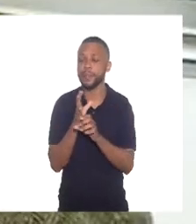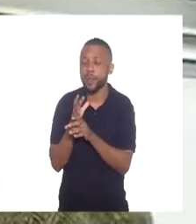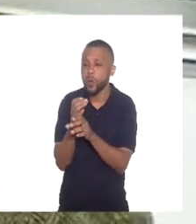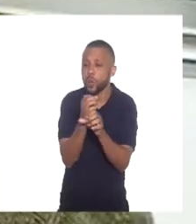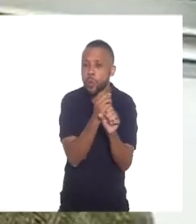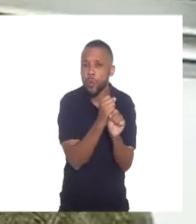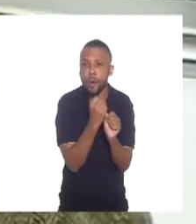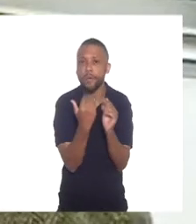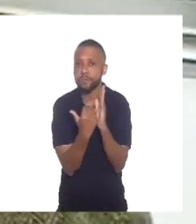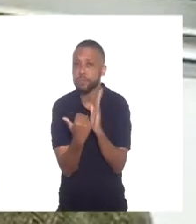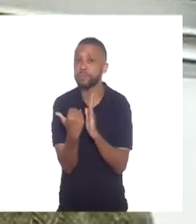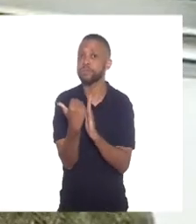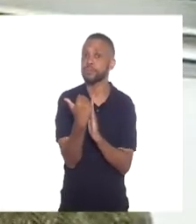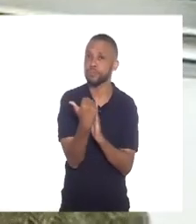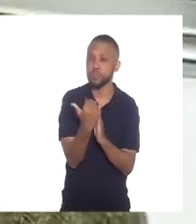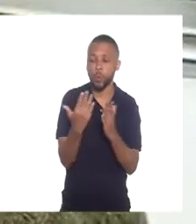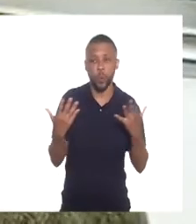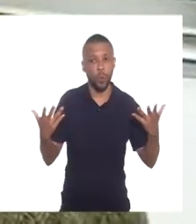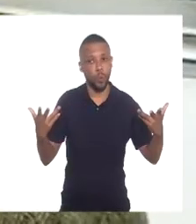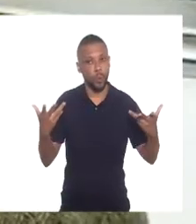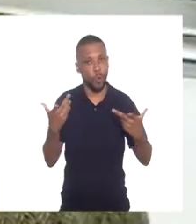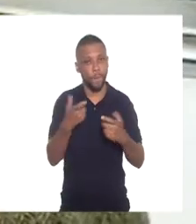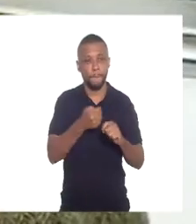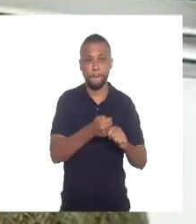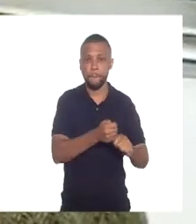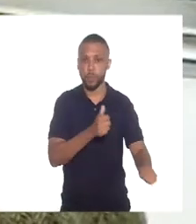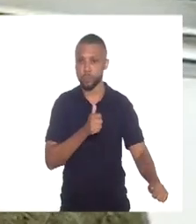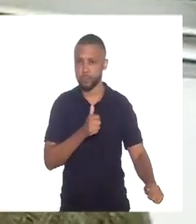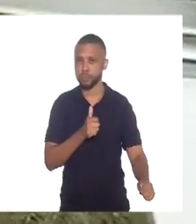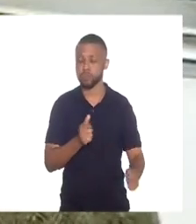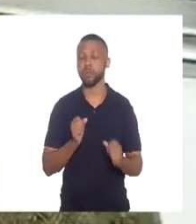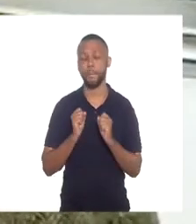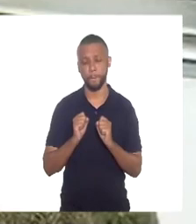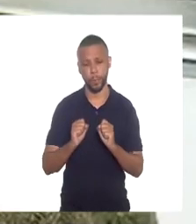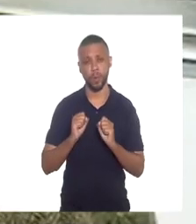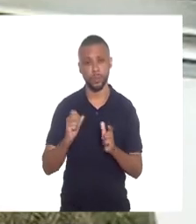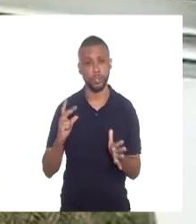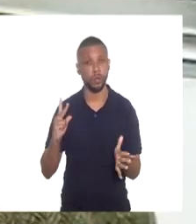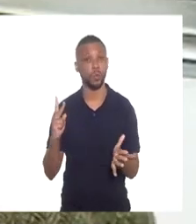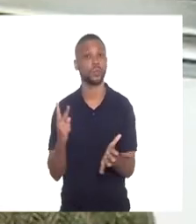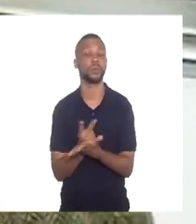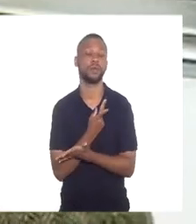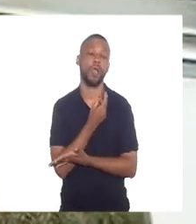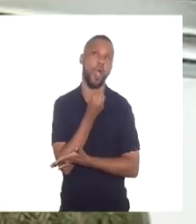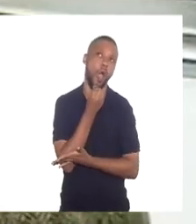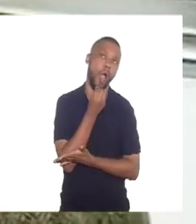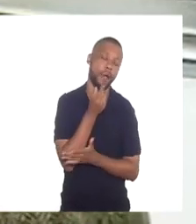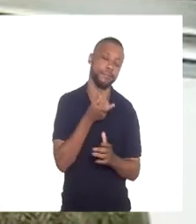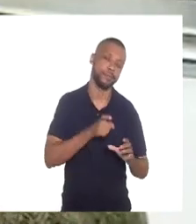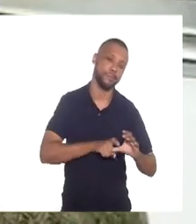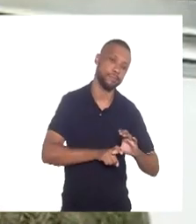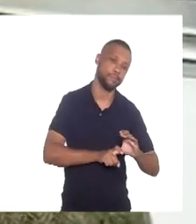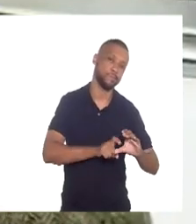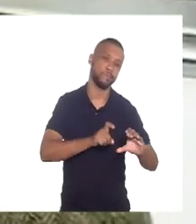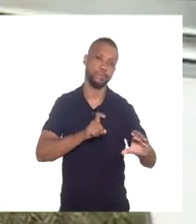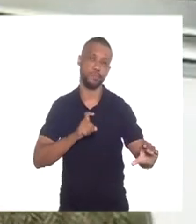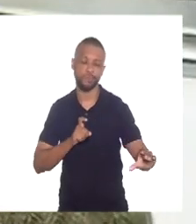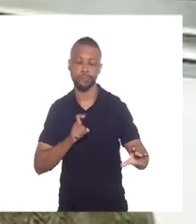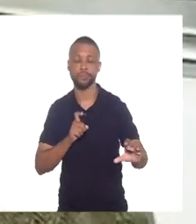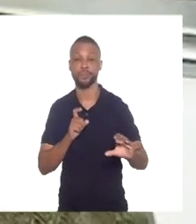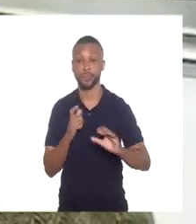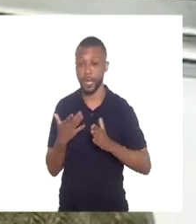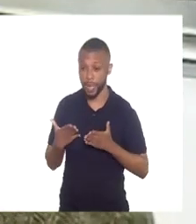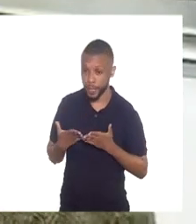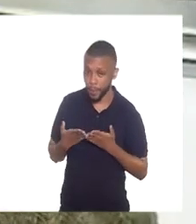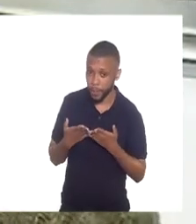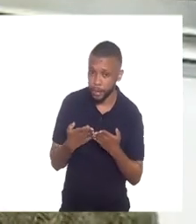bastante apreciáveis, né? Então, é claro, descomissionar pequenas embarcações da Baía de